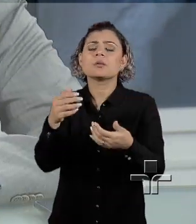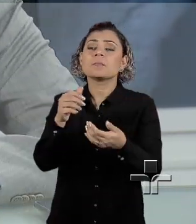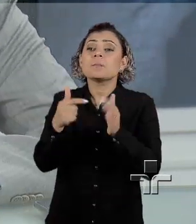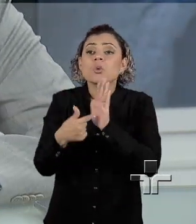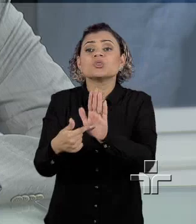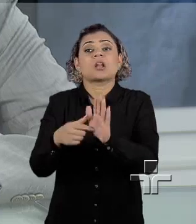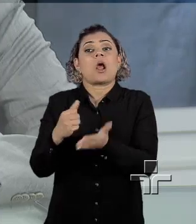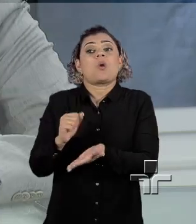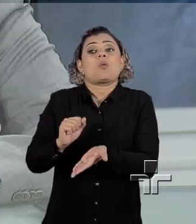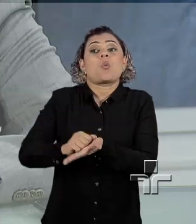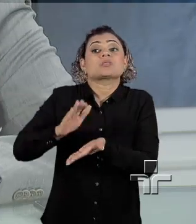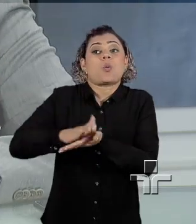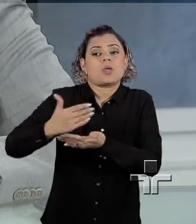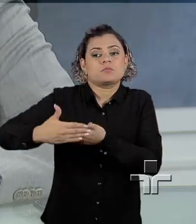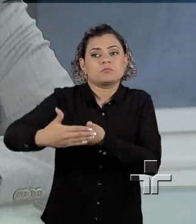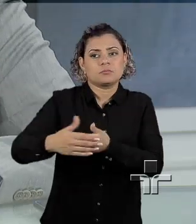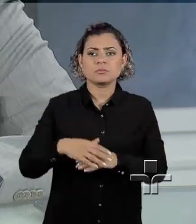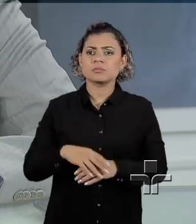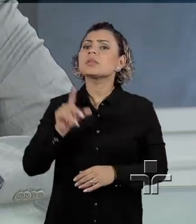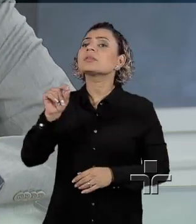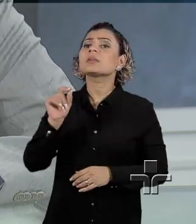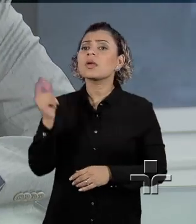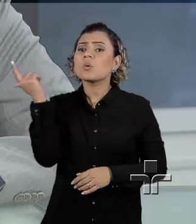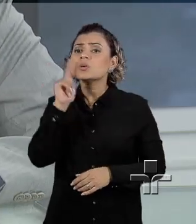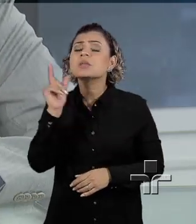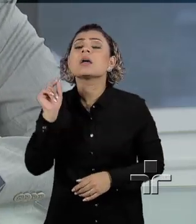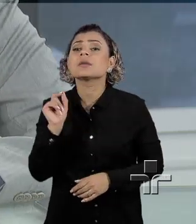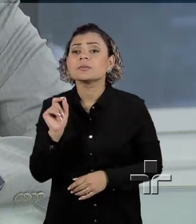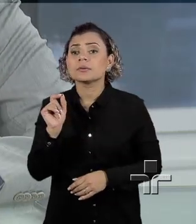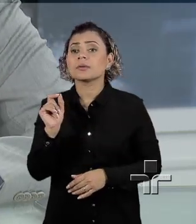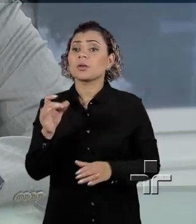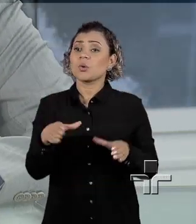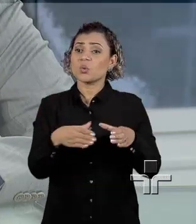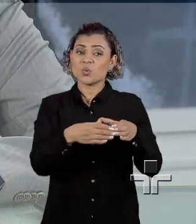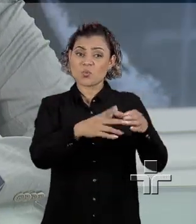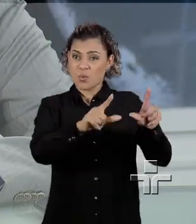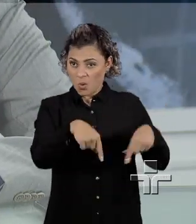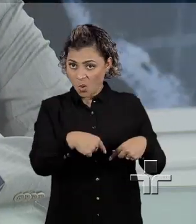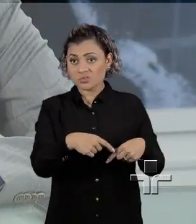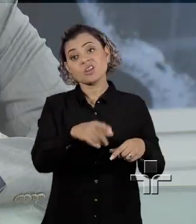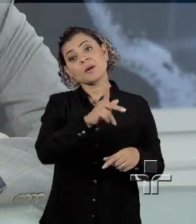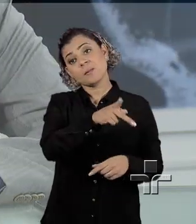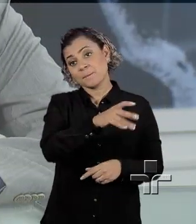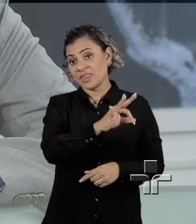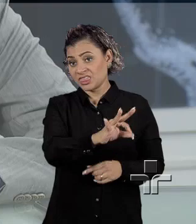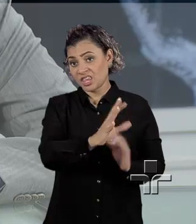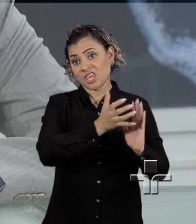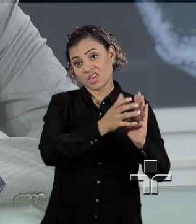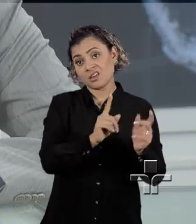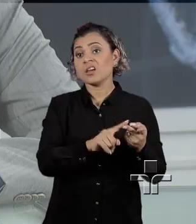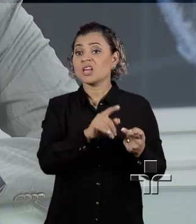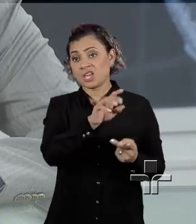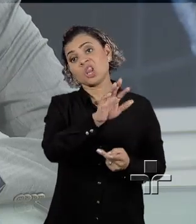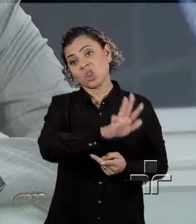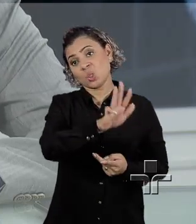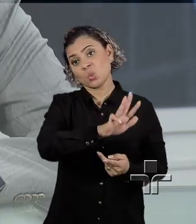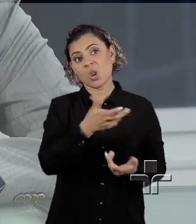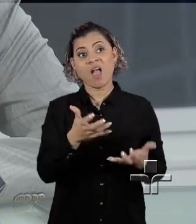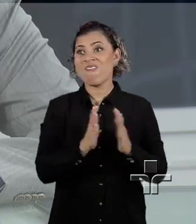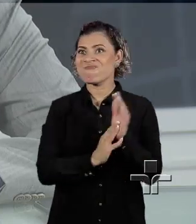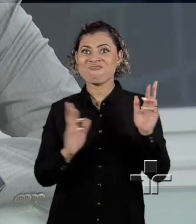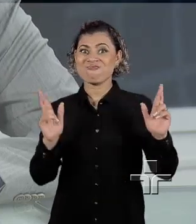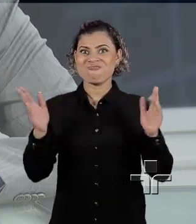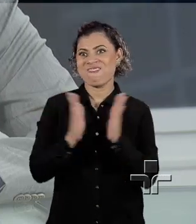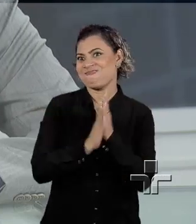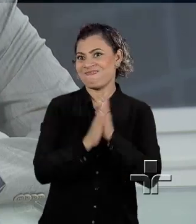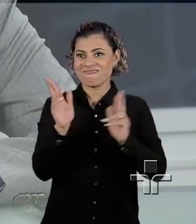disso. Quem é que ganha com isso? Evidentemente, as oposições, e particularmente o PT e particularmente Lula, cujos advogados